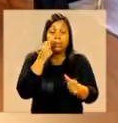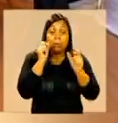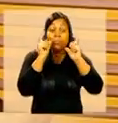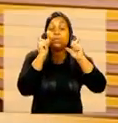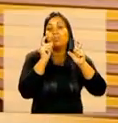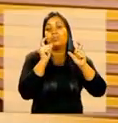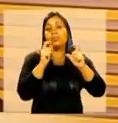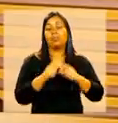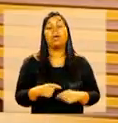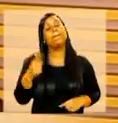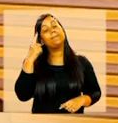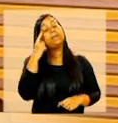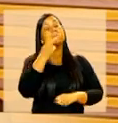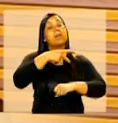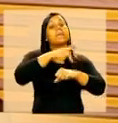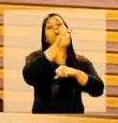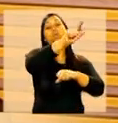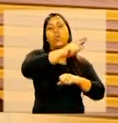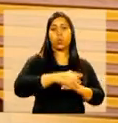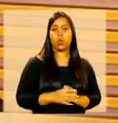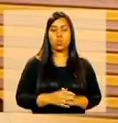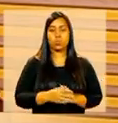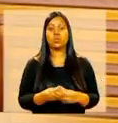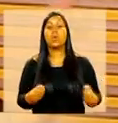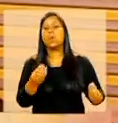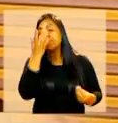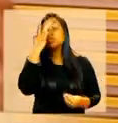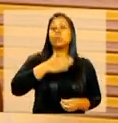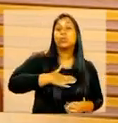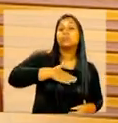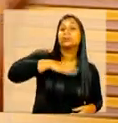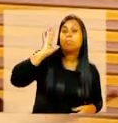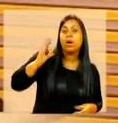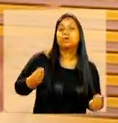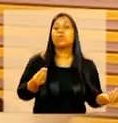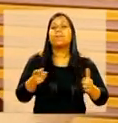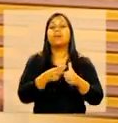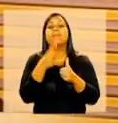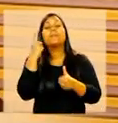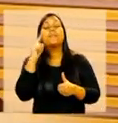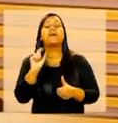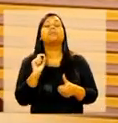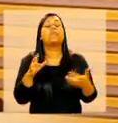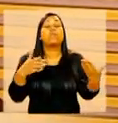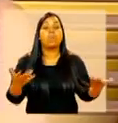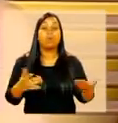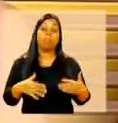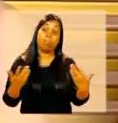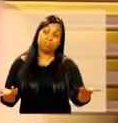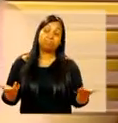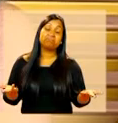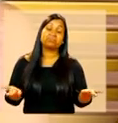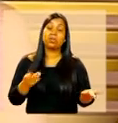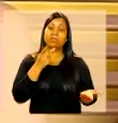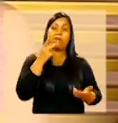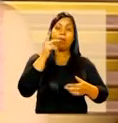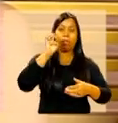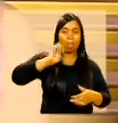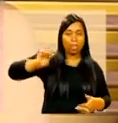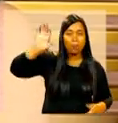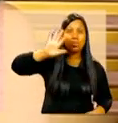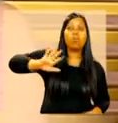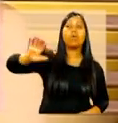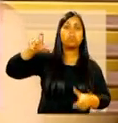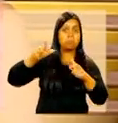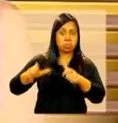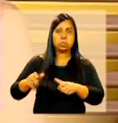pensa nos internacionais, o que o pessoal curte mais ou o que primeiro vem à mente na hora que você fala? Olha... Aí assim, eu falo que a Europa é um destino